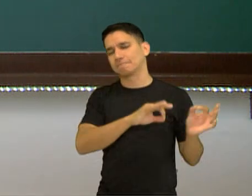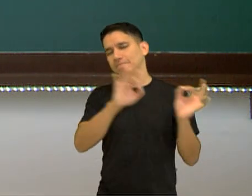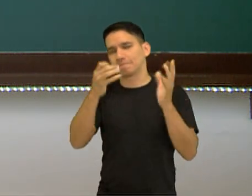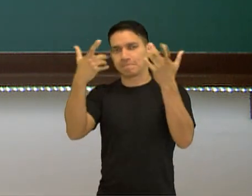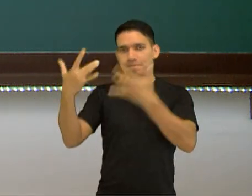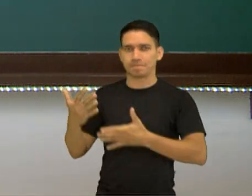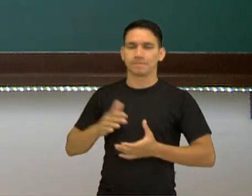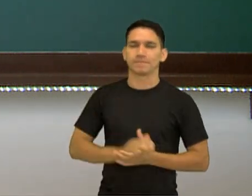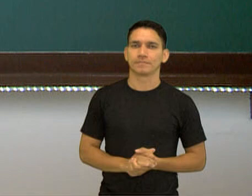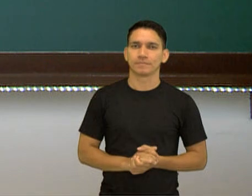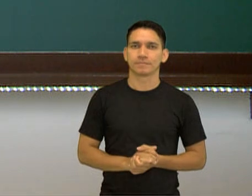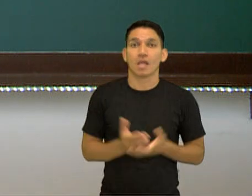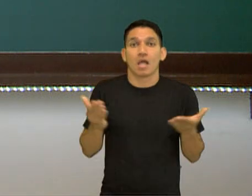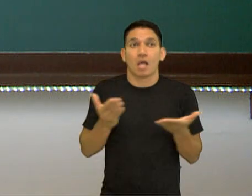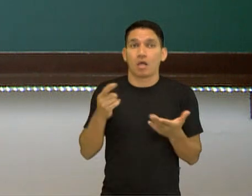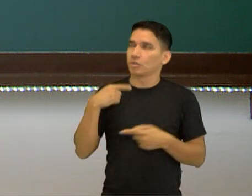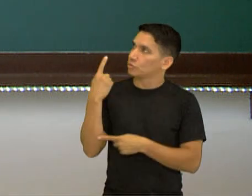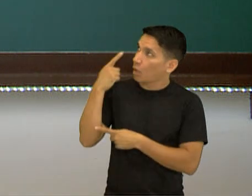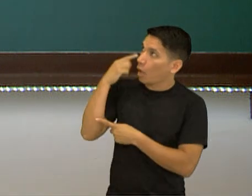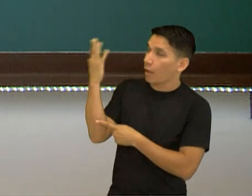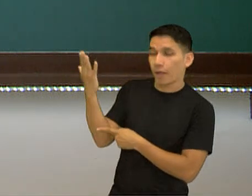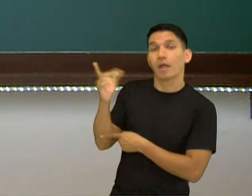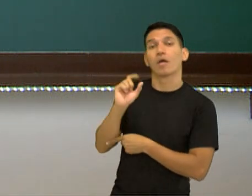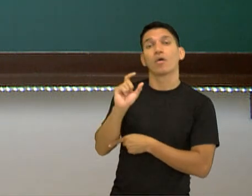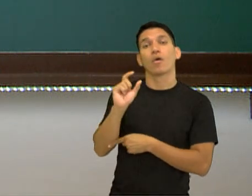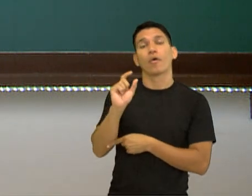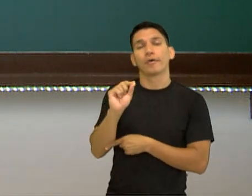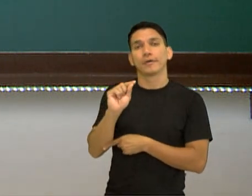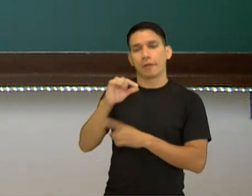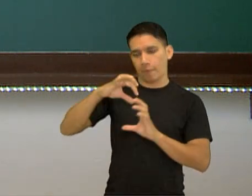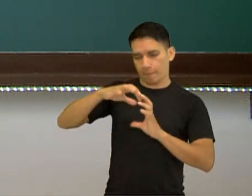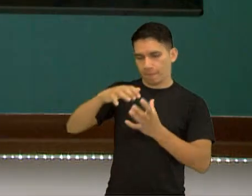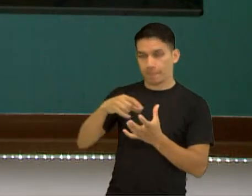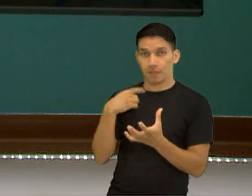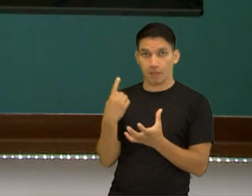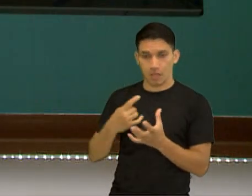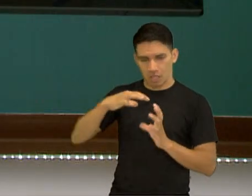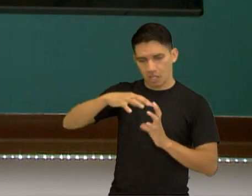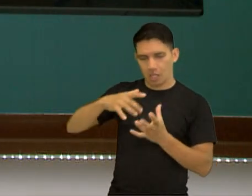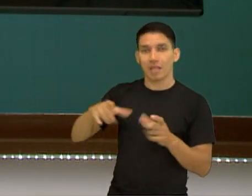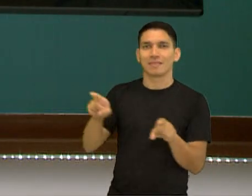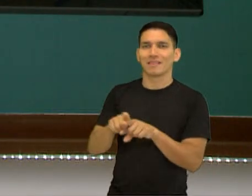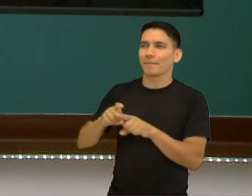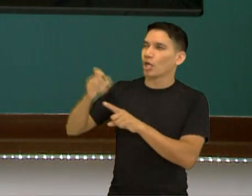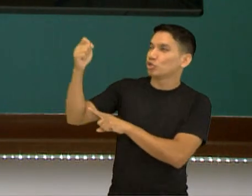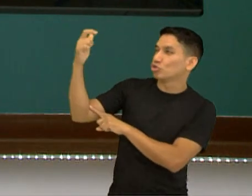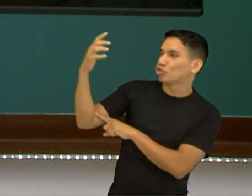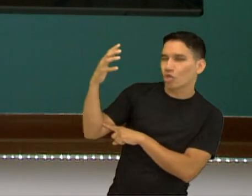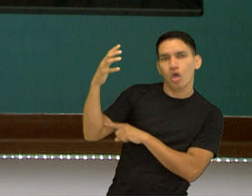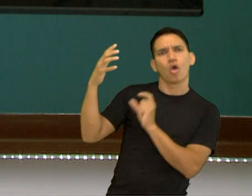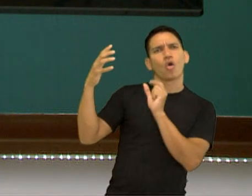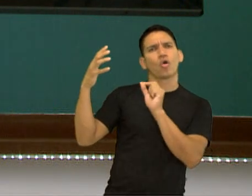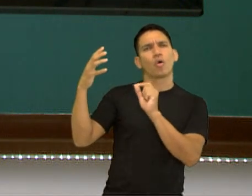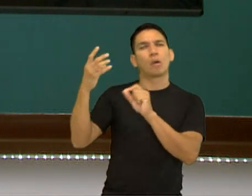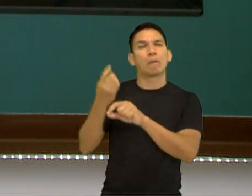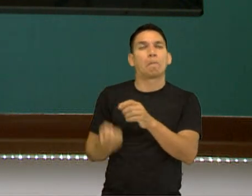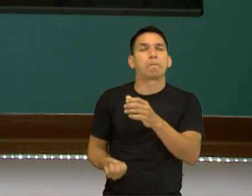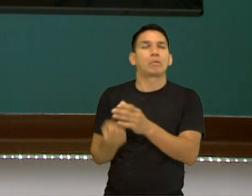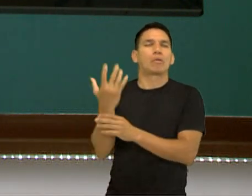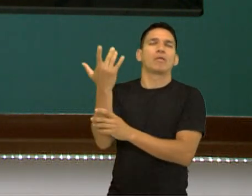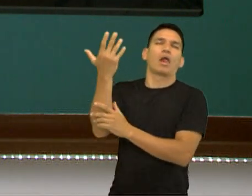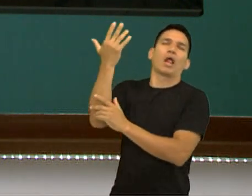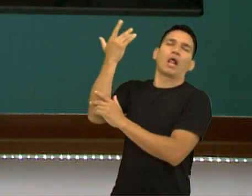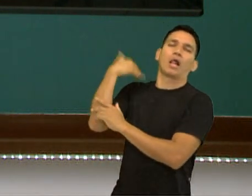E agora a gente vai ver aqui que o nosso planeta e o nosso sistema solar se formou